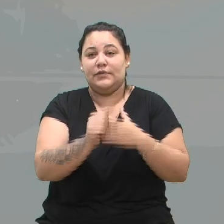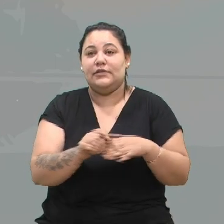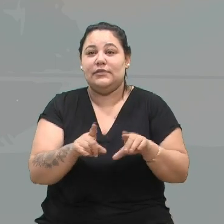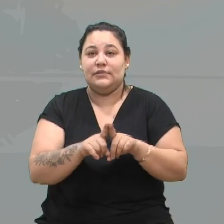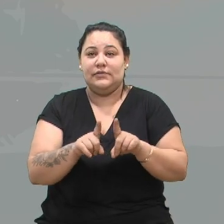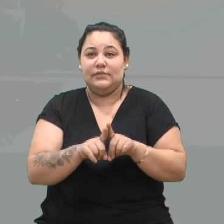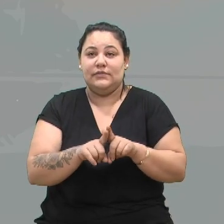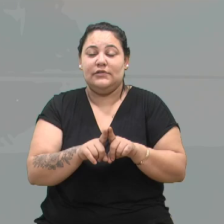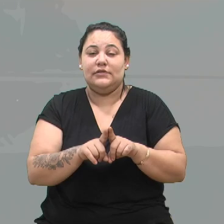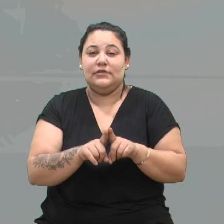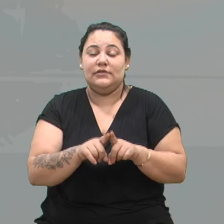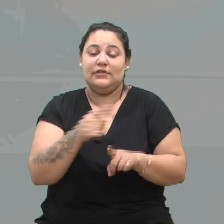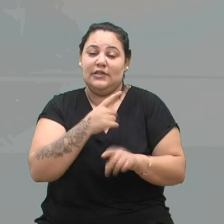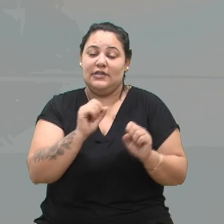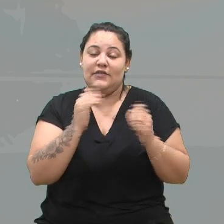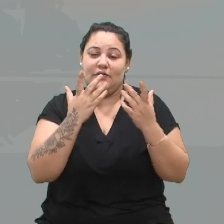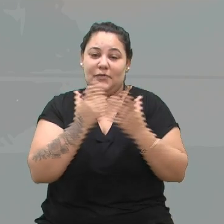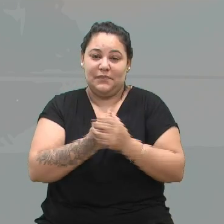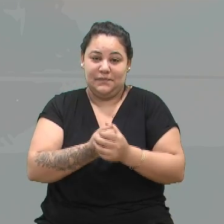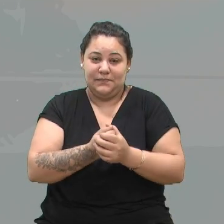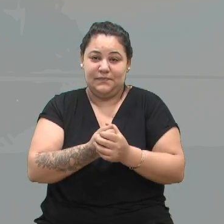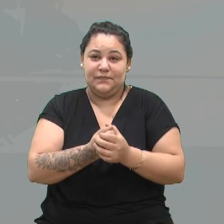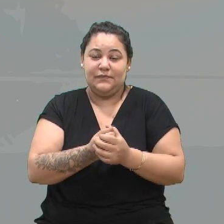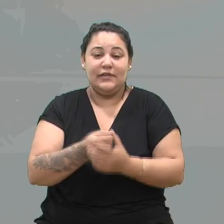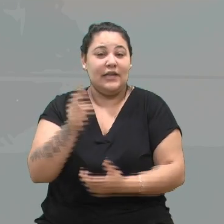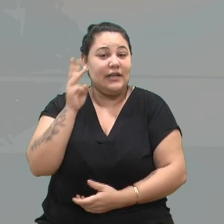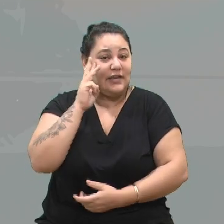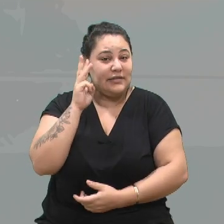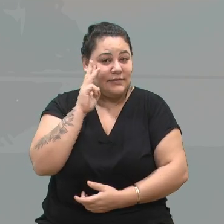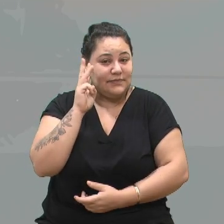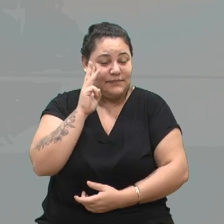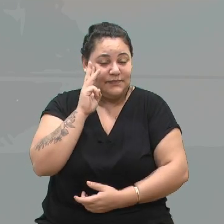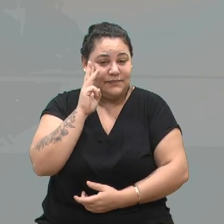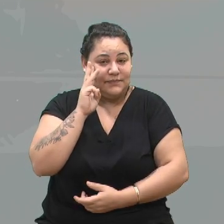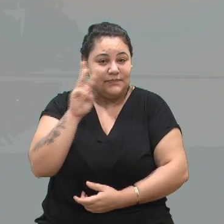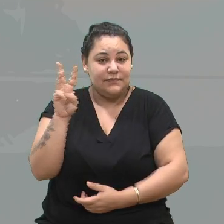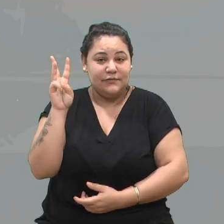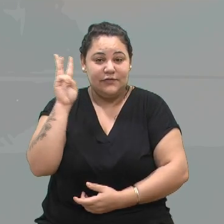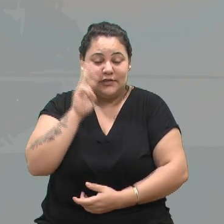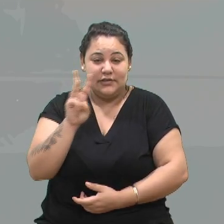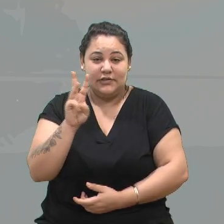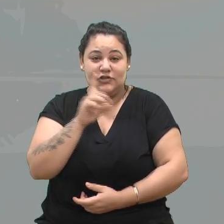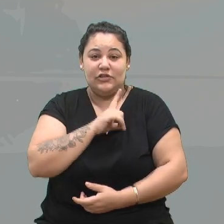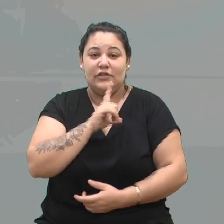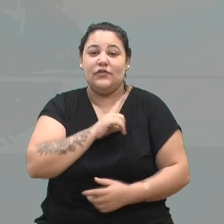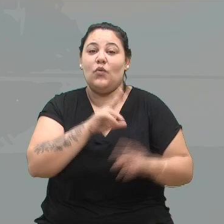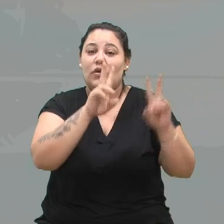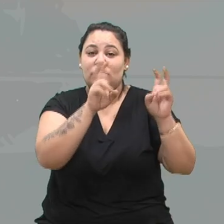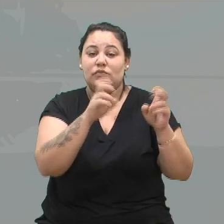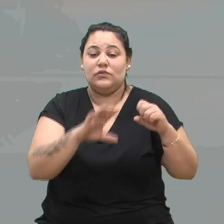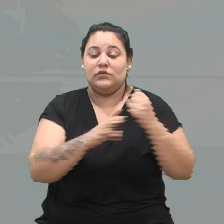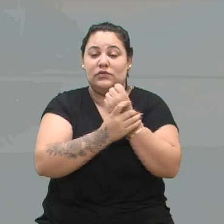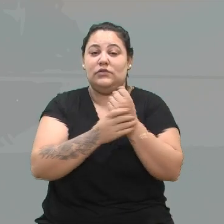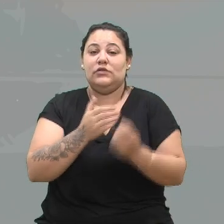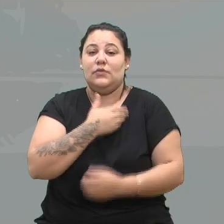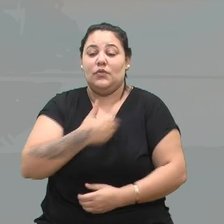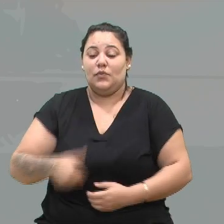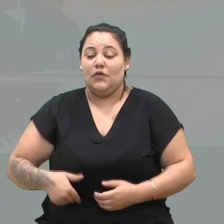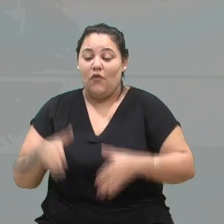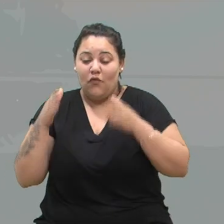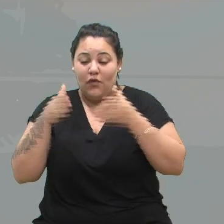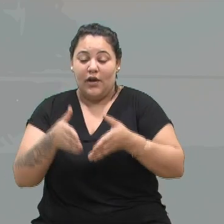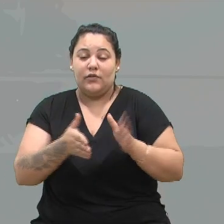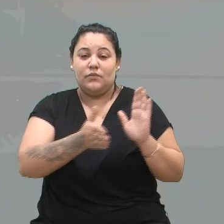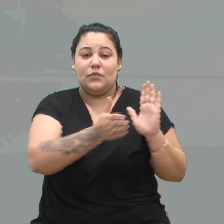prestigiar nesse evento. Então, na terça-feira nós tivemos a pauta de segurança pública em foco,